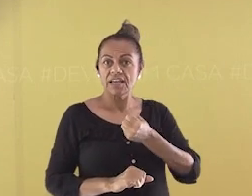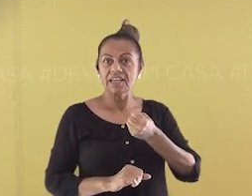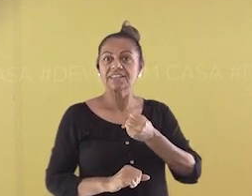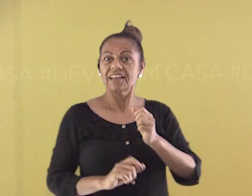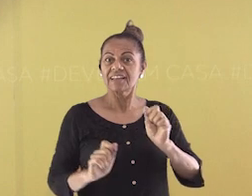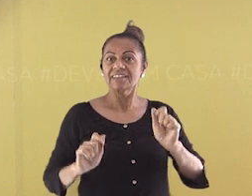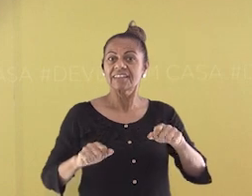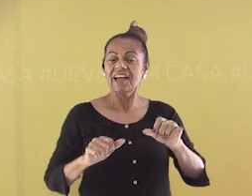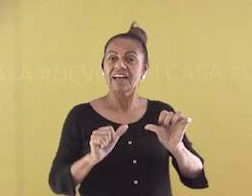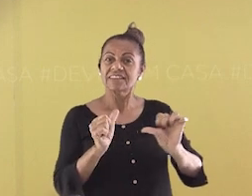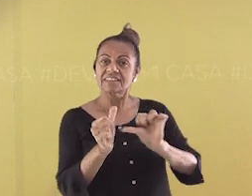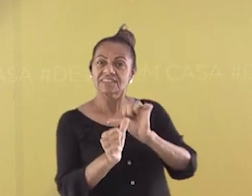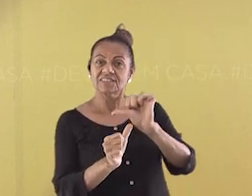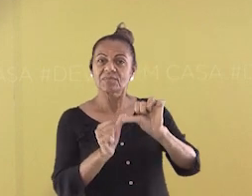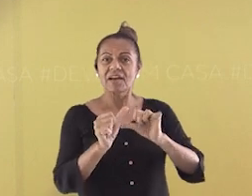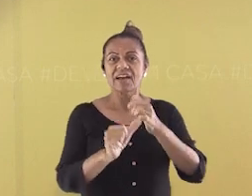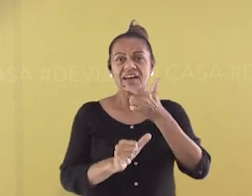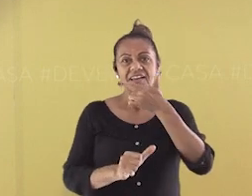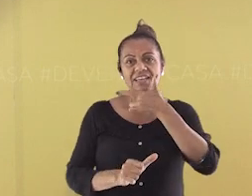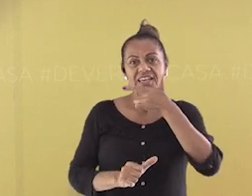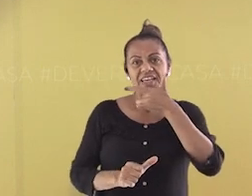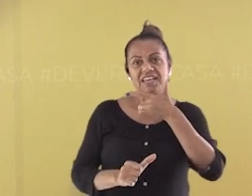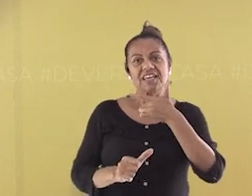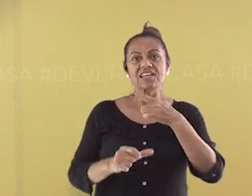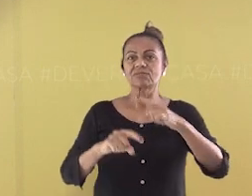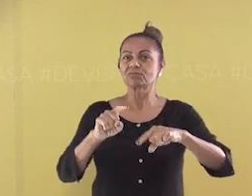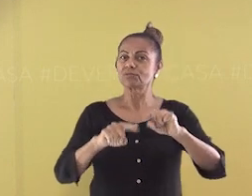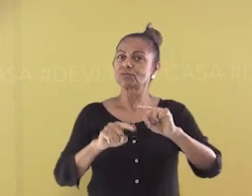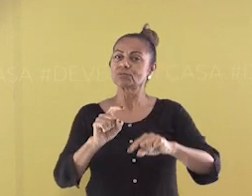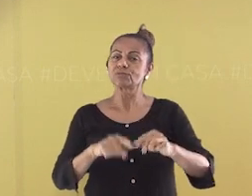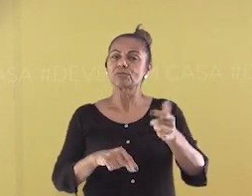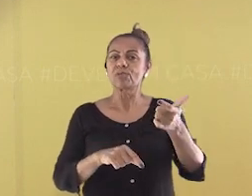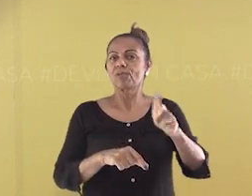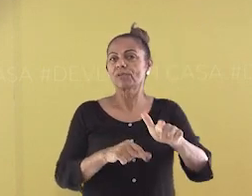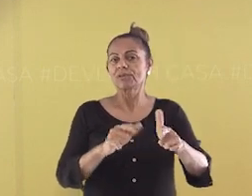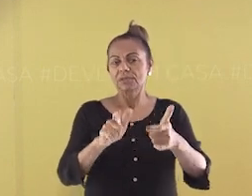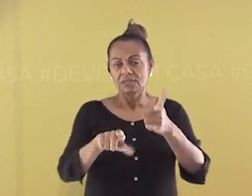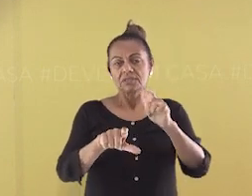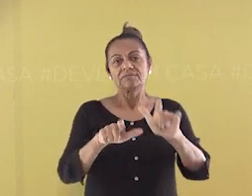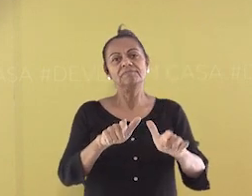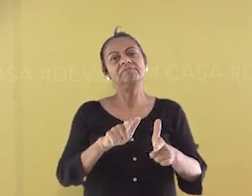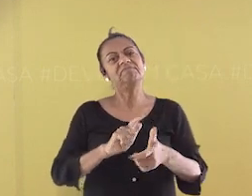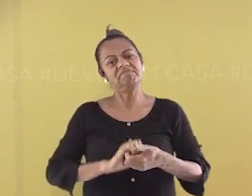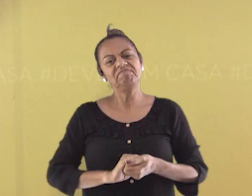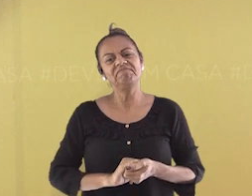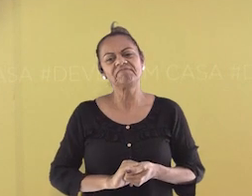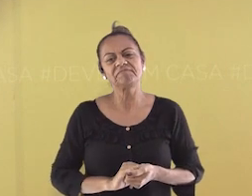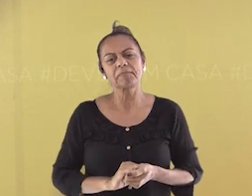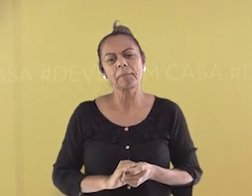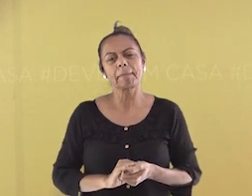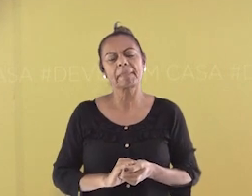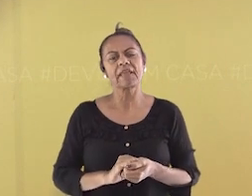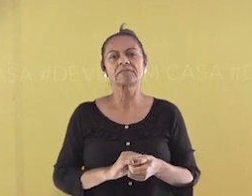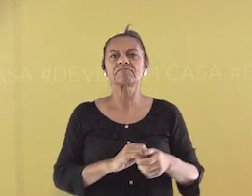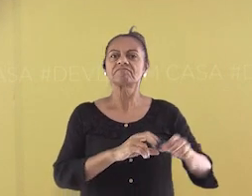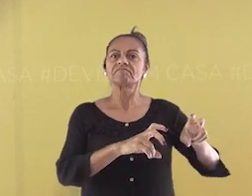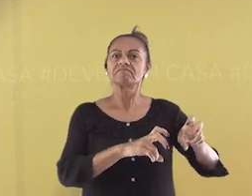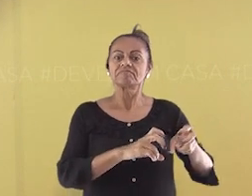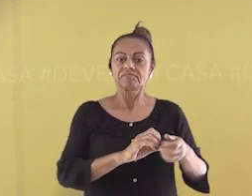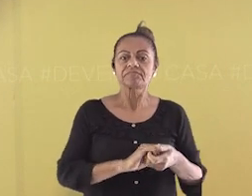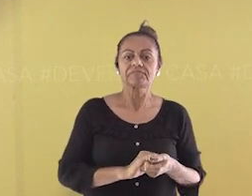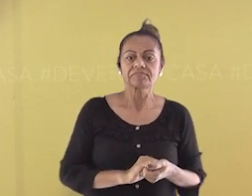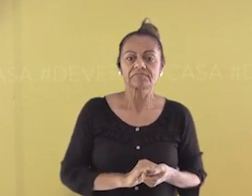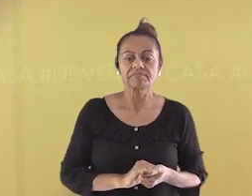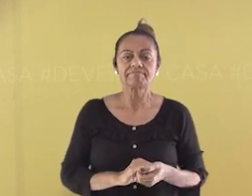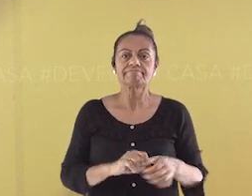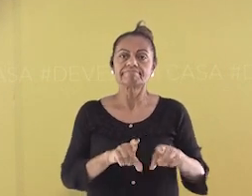e outros produtos. Algumas tarefas realizadas nesta atividade são preparar pastagens, alimentar e